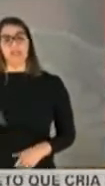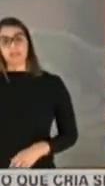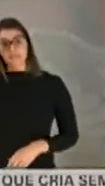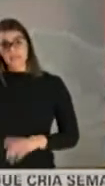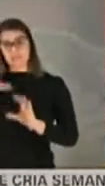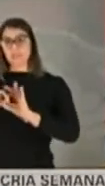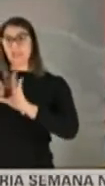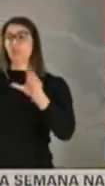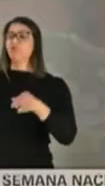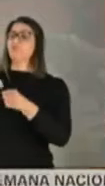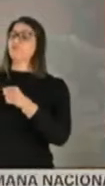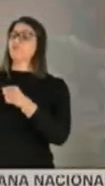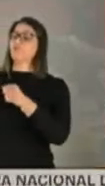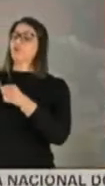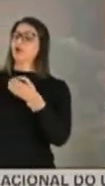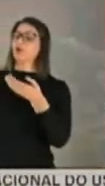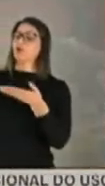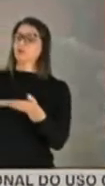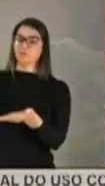faço isso,